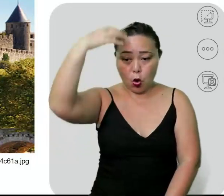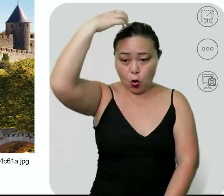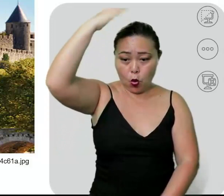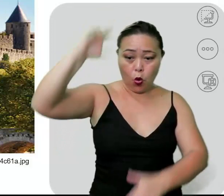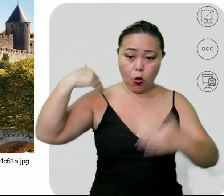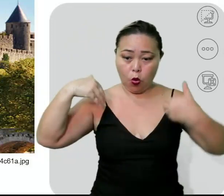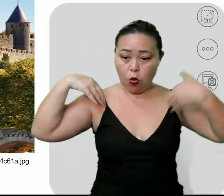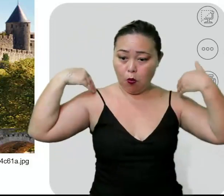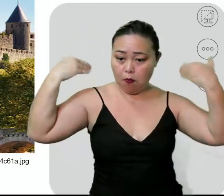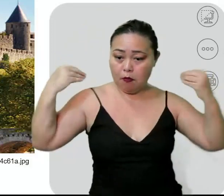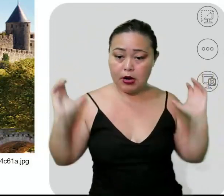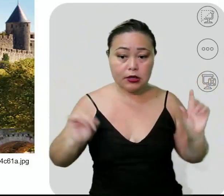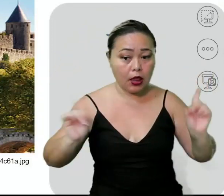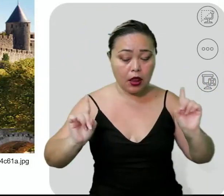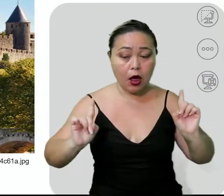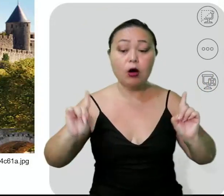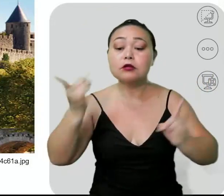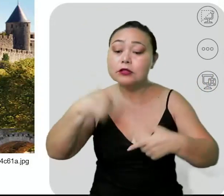burgueses.